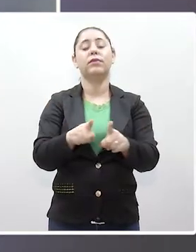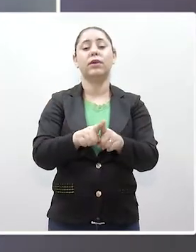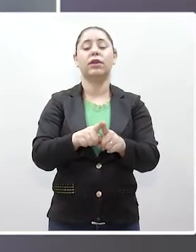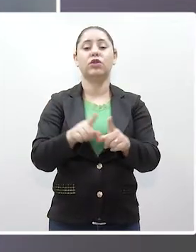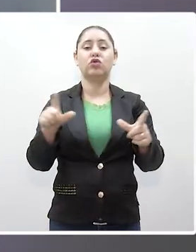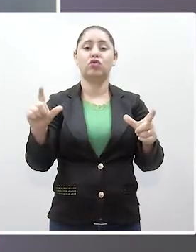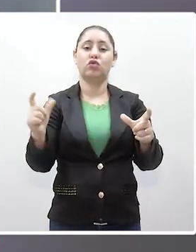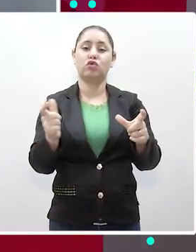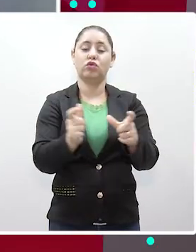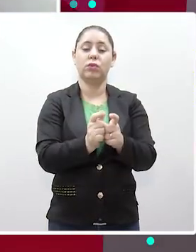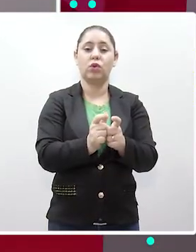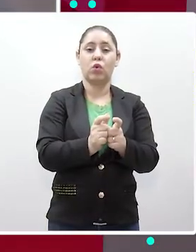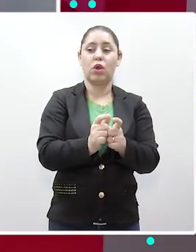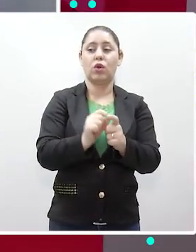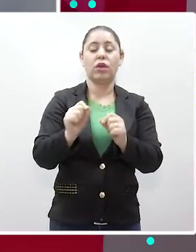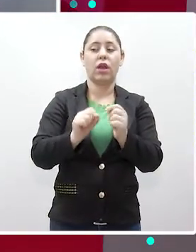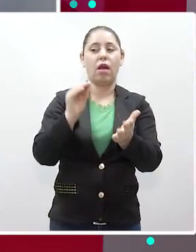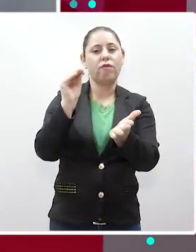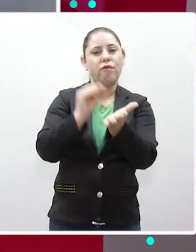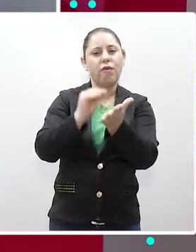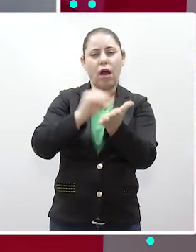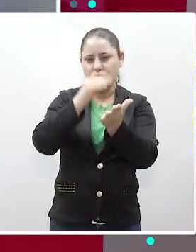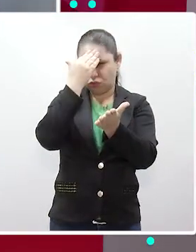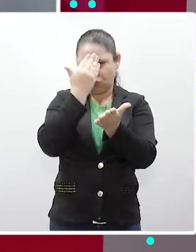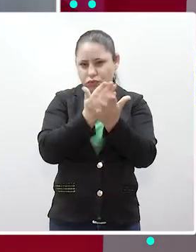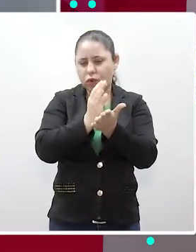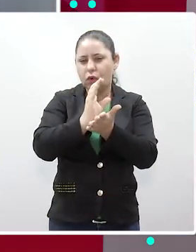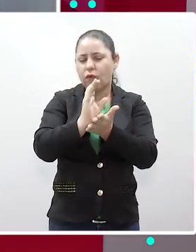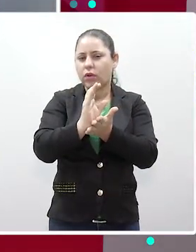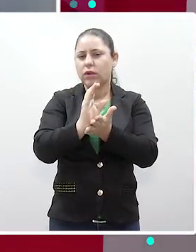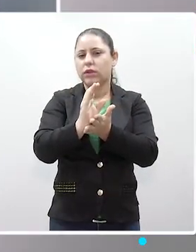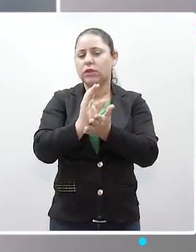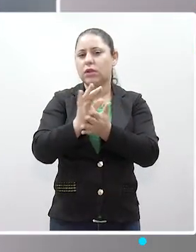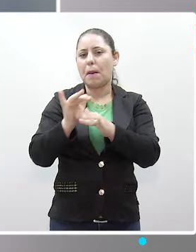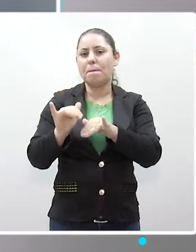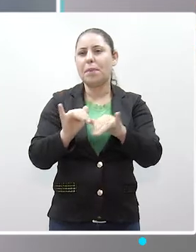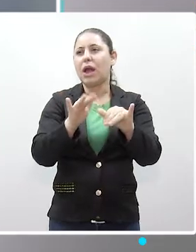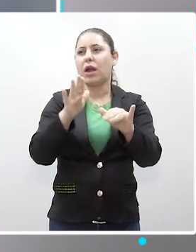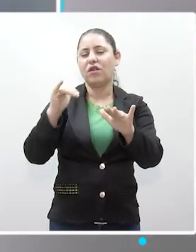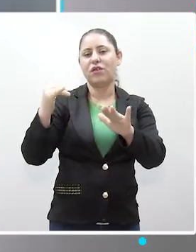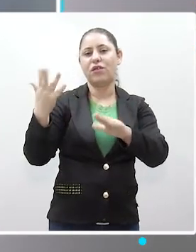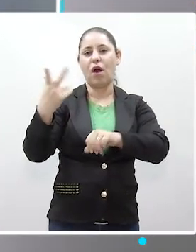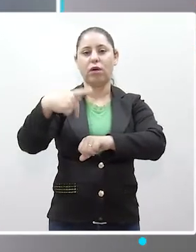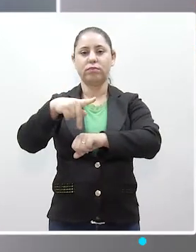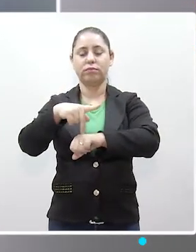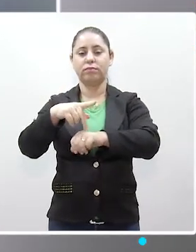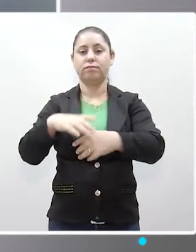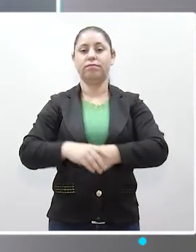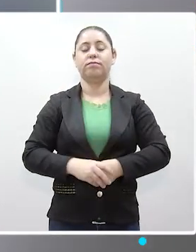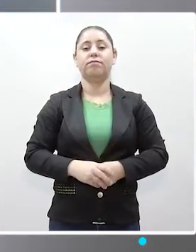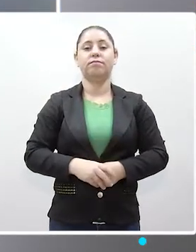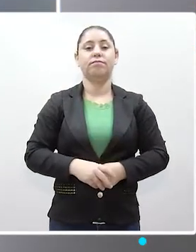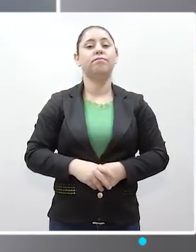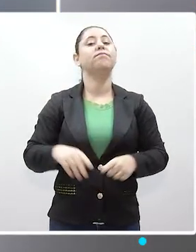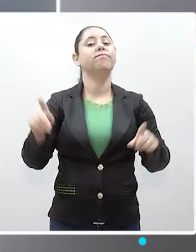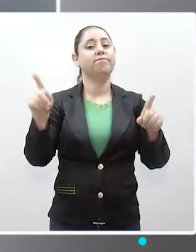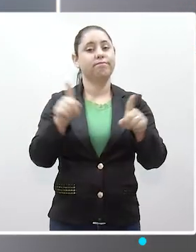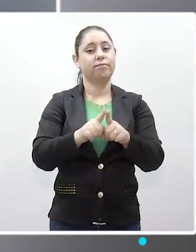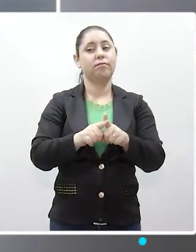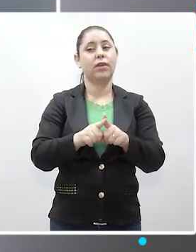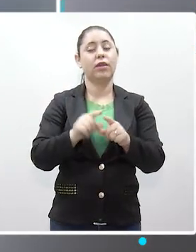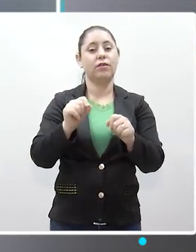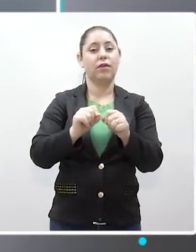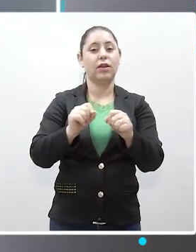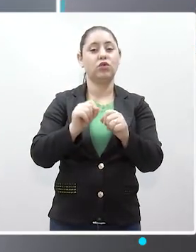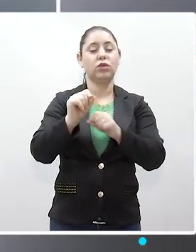também diminui as instabilidades, a desconfiança do mercado em relação à taxa de câmbio, né? E isso pode atrair